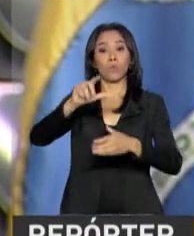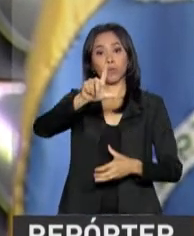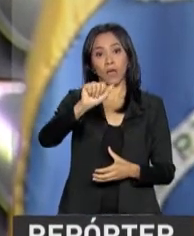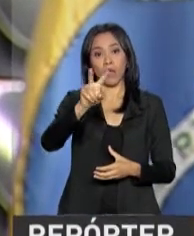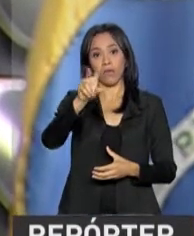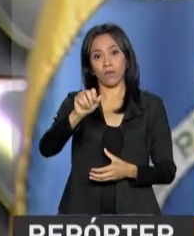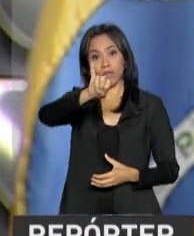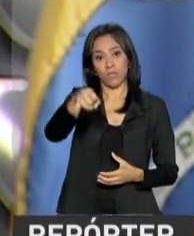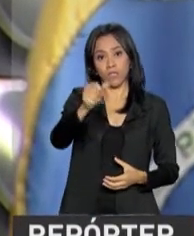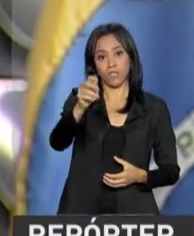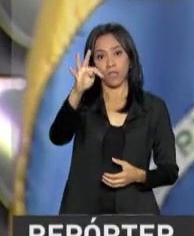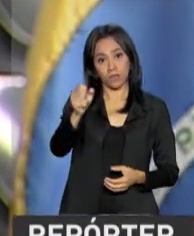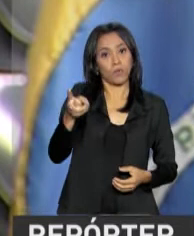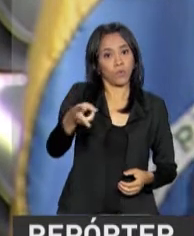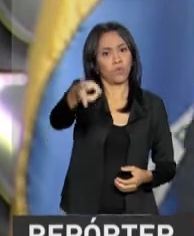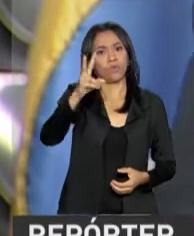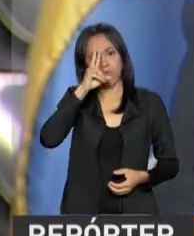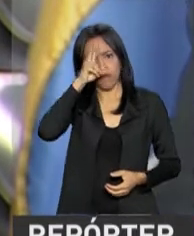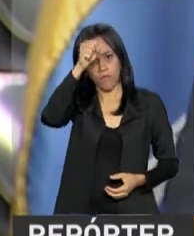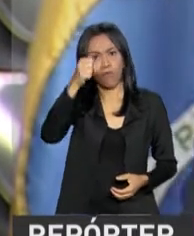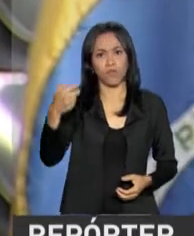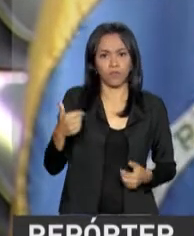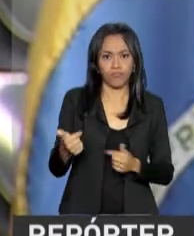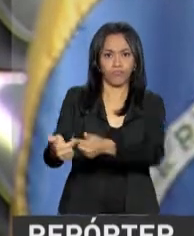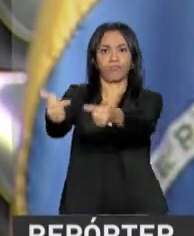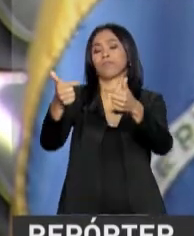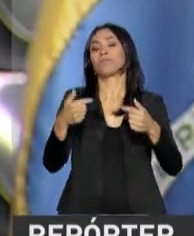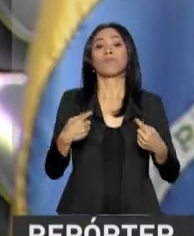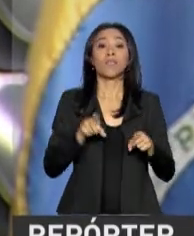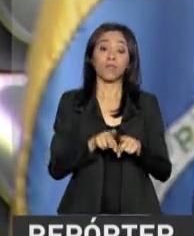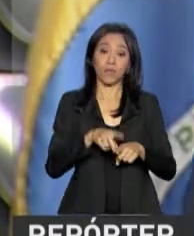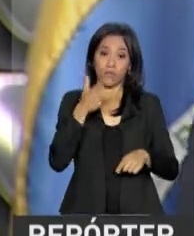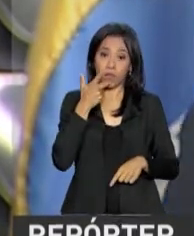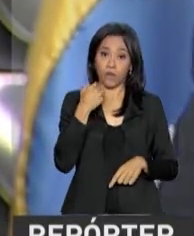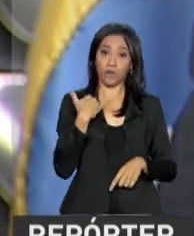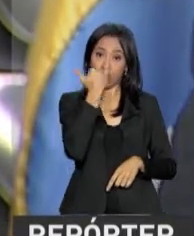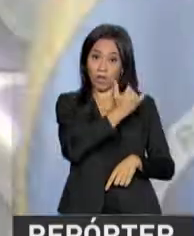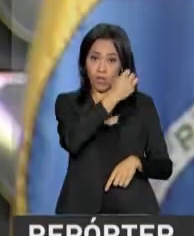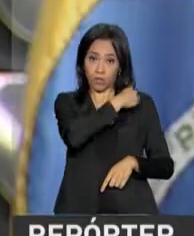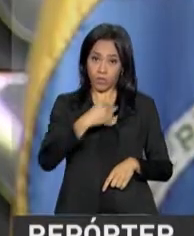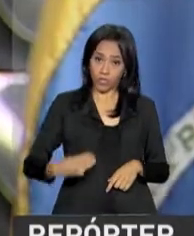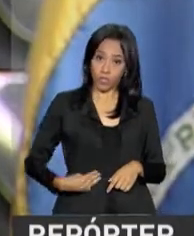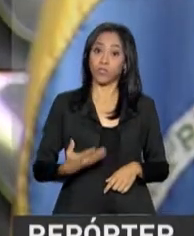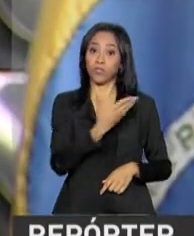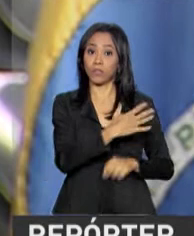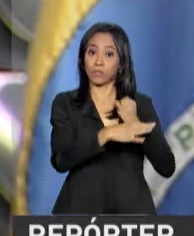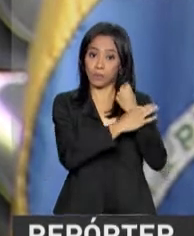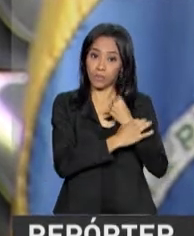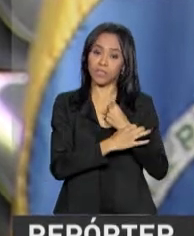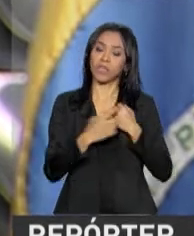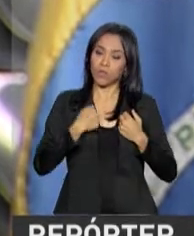continua íntegra e desde já reafirmou o compromisso do ministro jungmann de reforçar essa equipe quanto ao futuro da